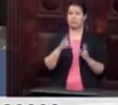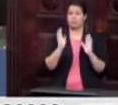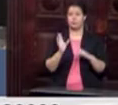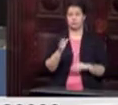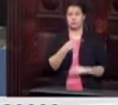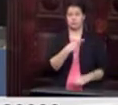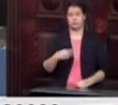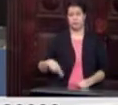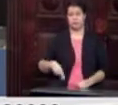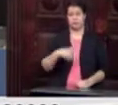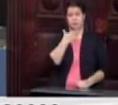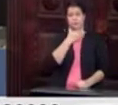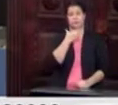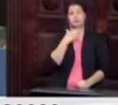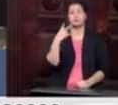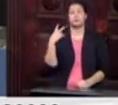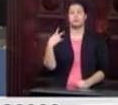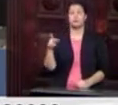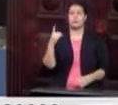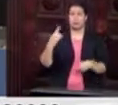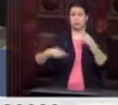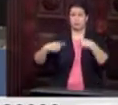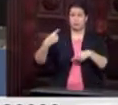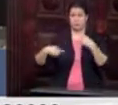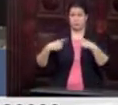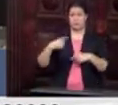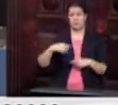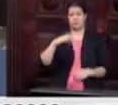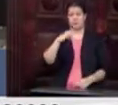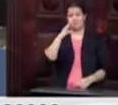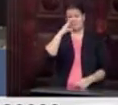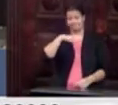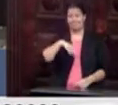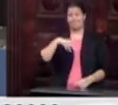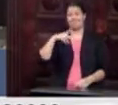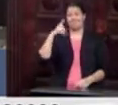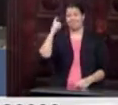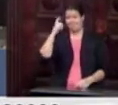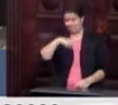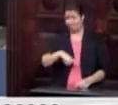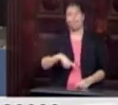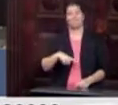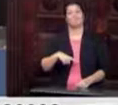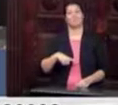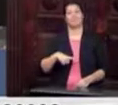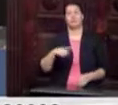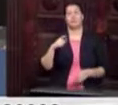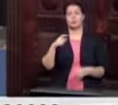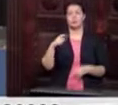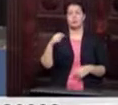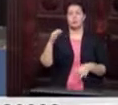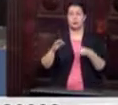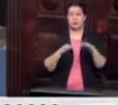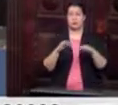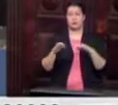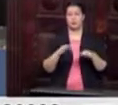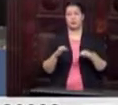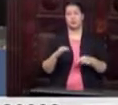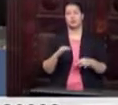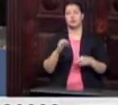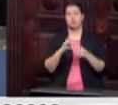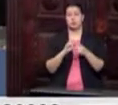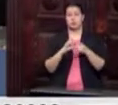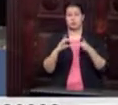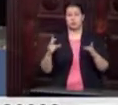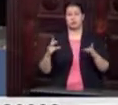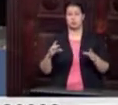Jorge Pisciani naquela discussão dura, combativa, difícil do projeto de